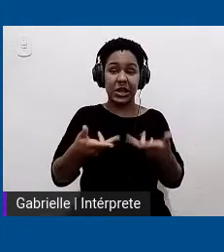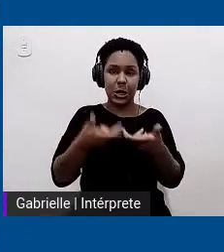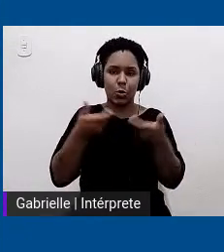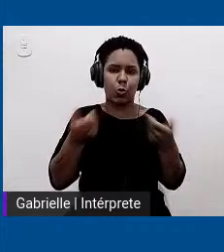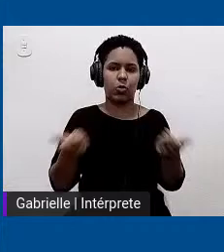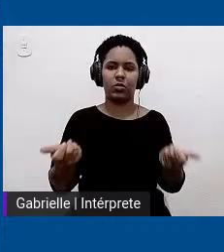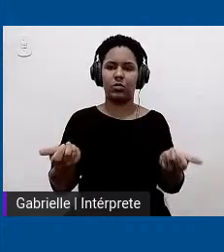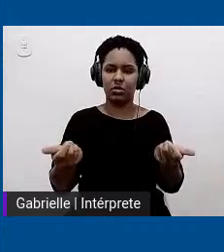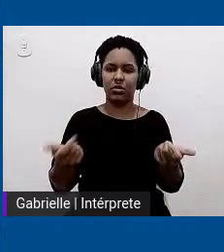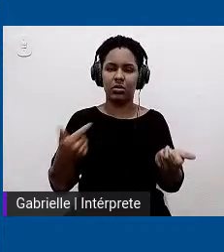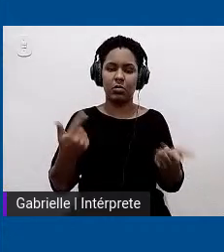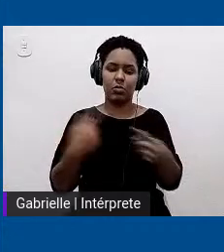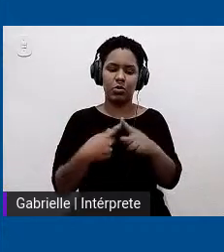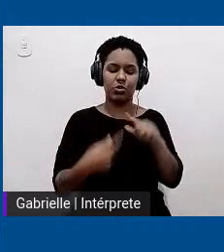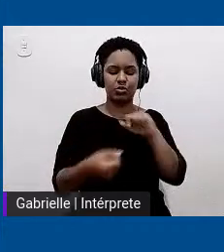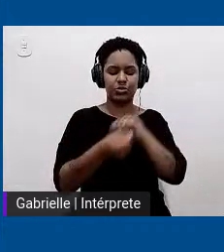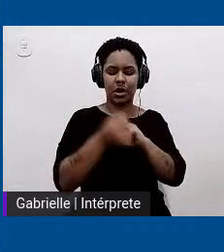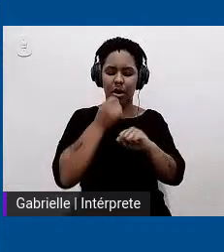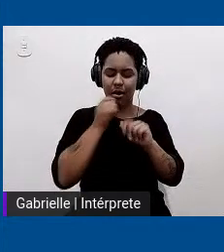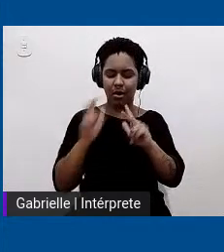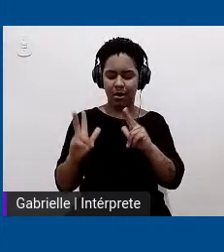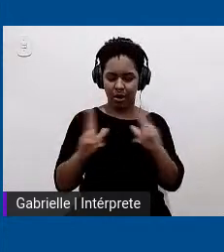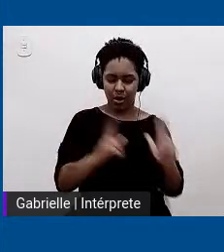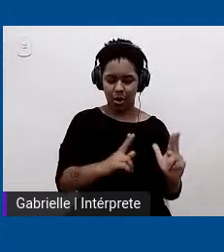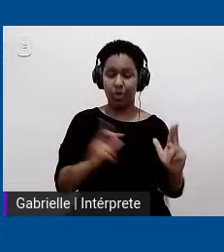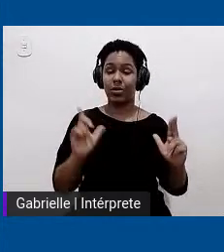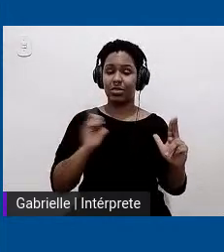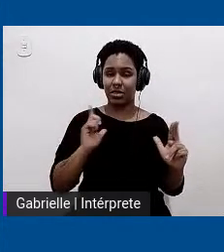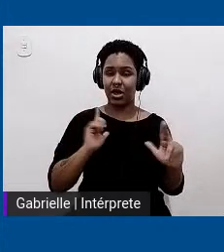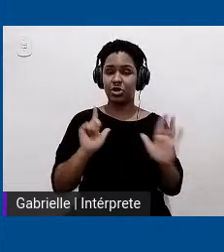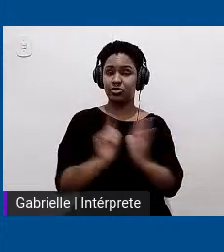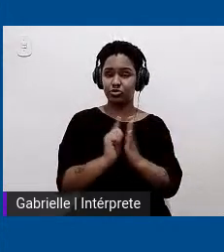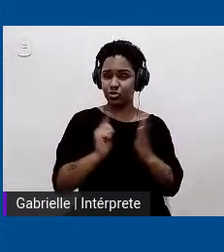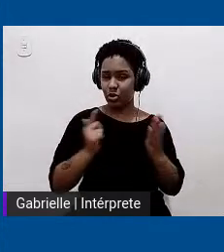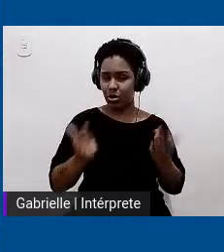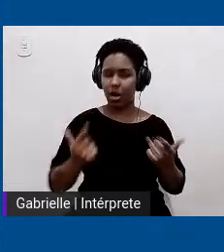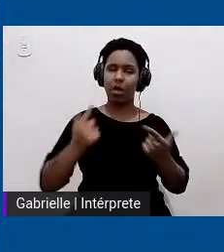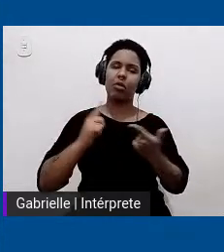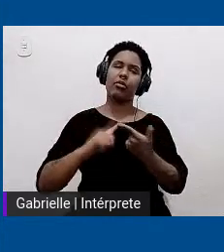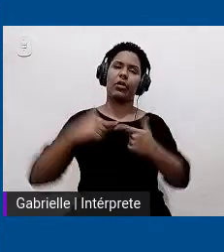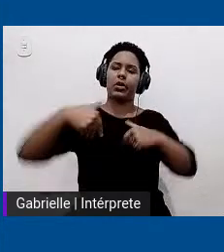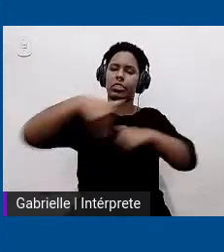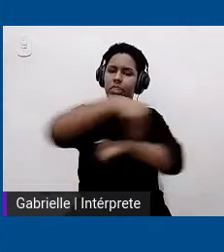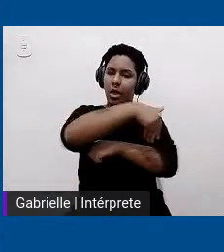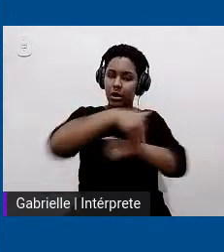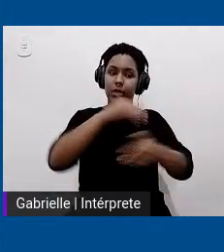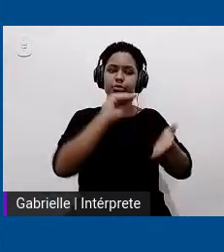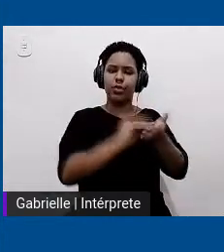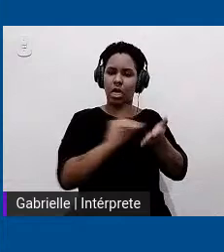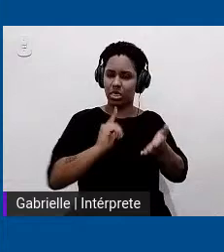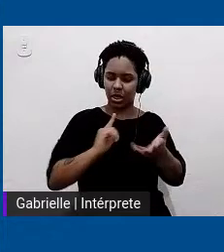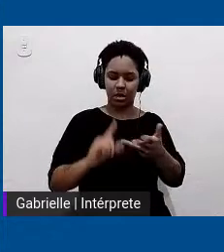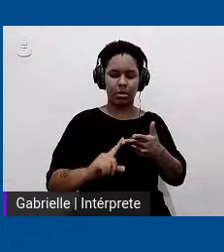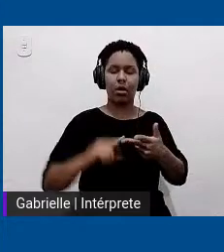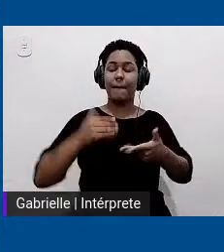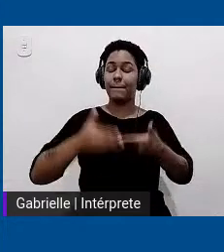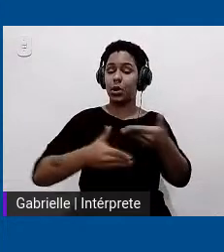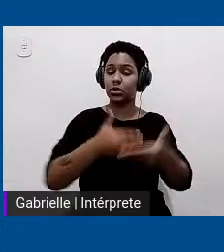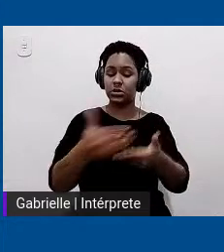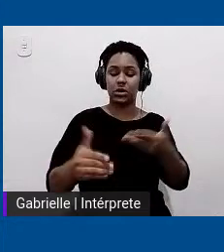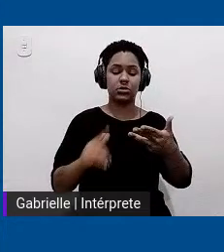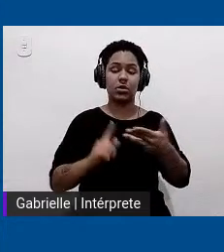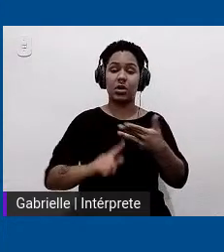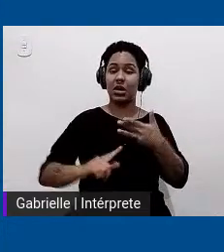assim, recortes, tem recortes de jornais, endereços, processos, descrições